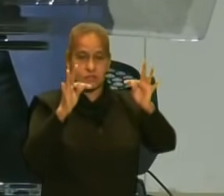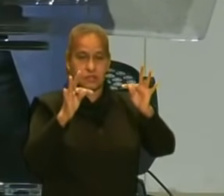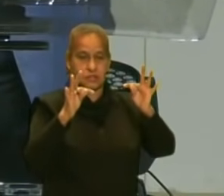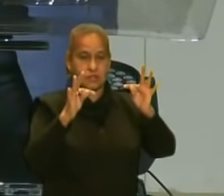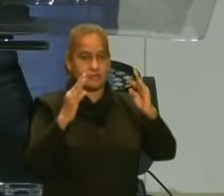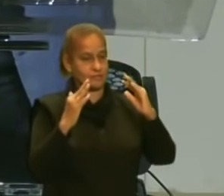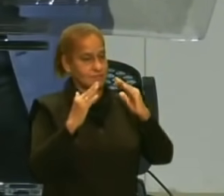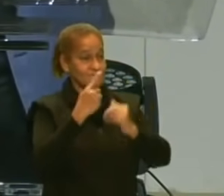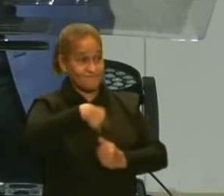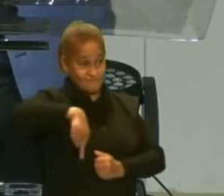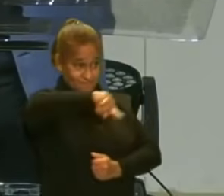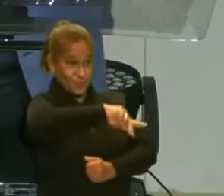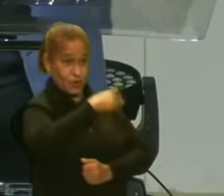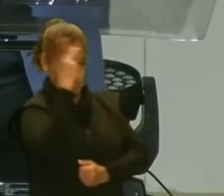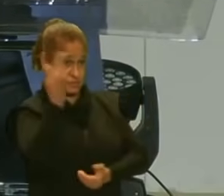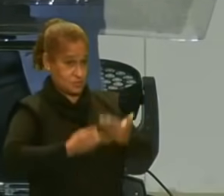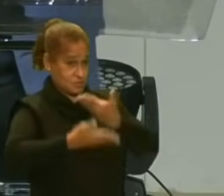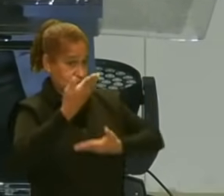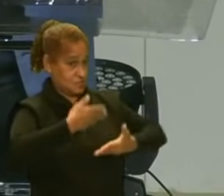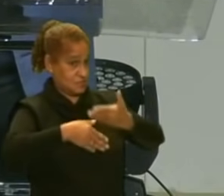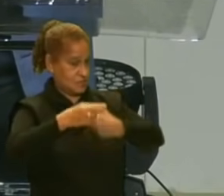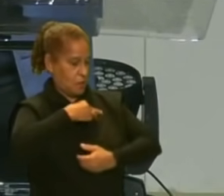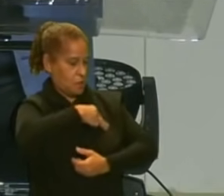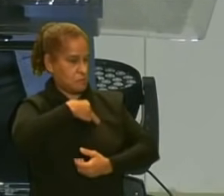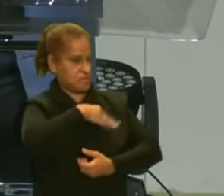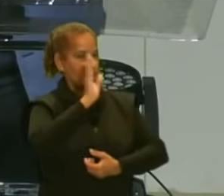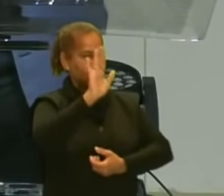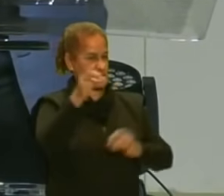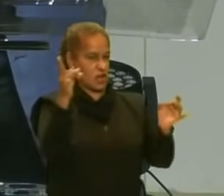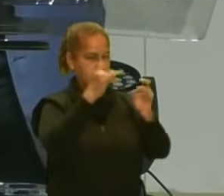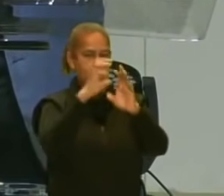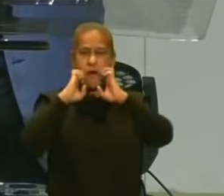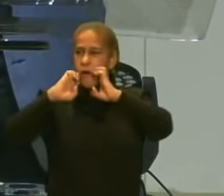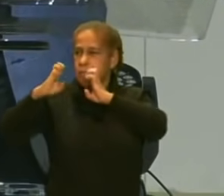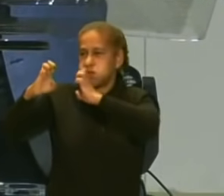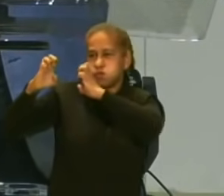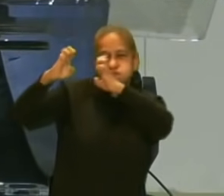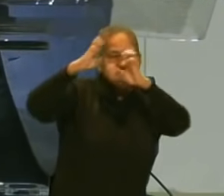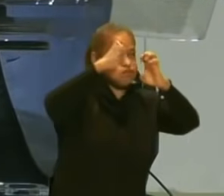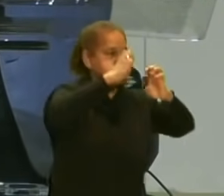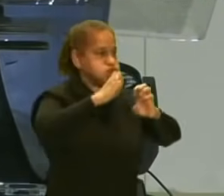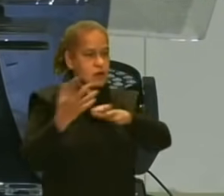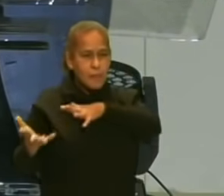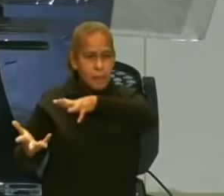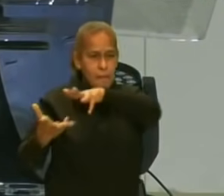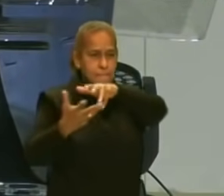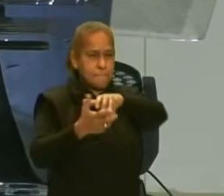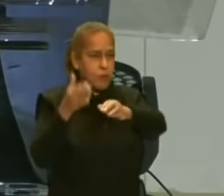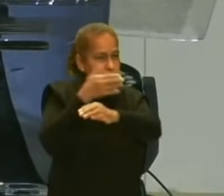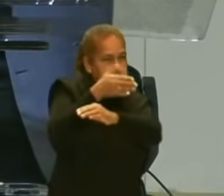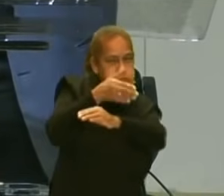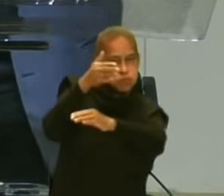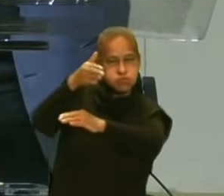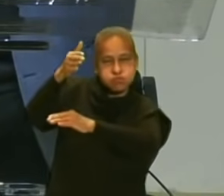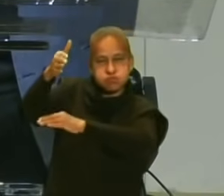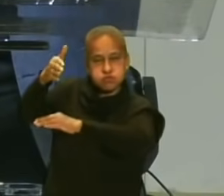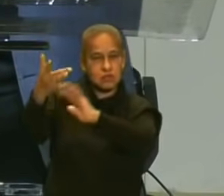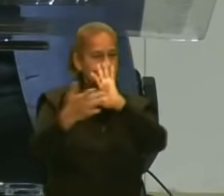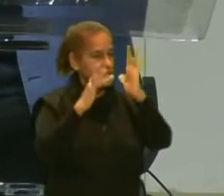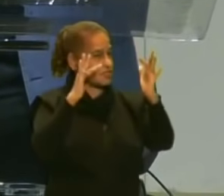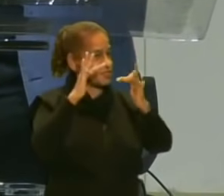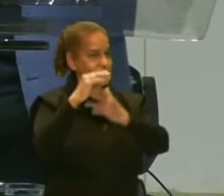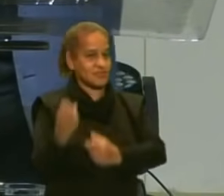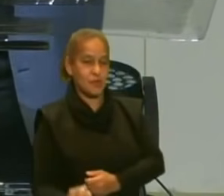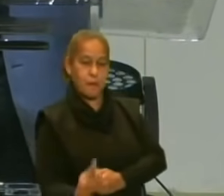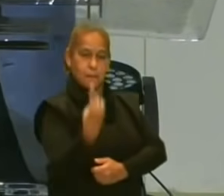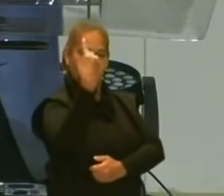tiver cumprido a sua missão de anunciar a todos os povos que Jesus Cristo é o único e suficiente